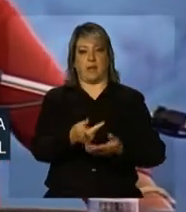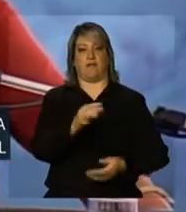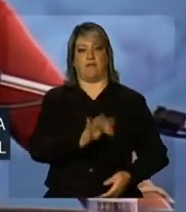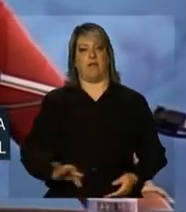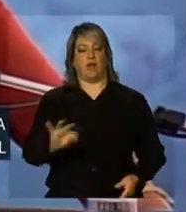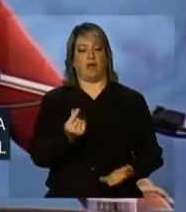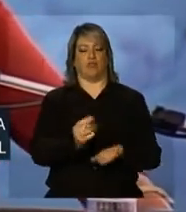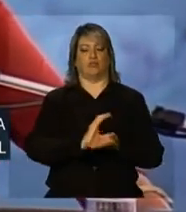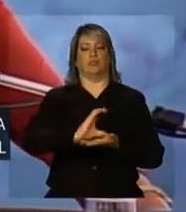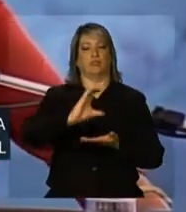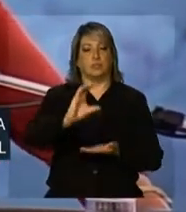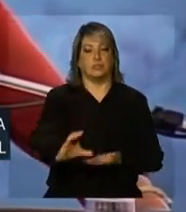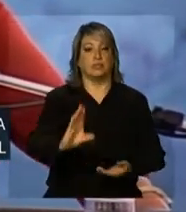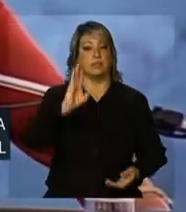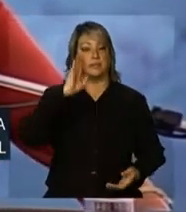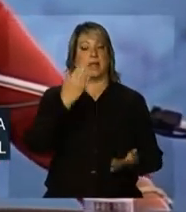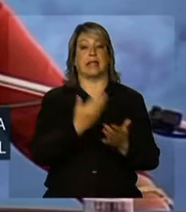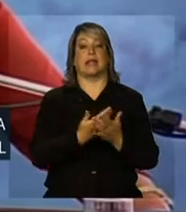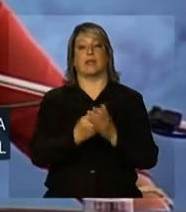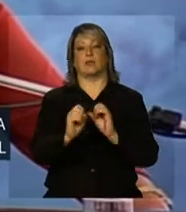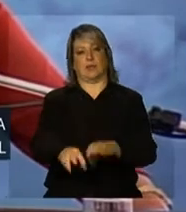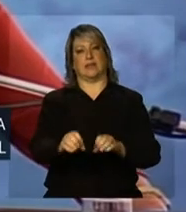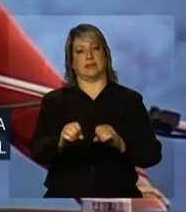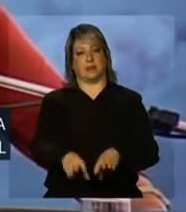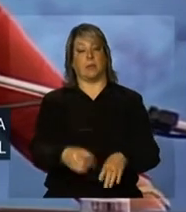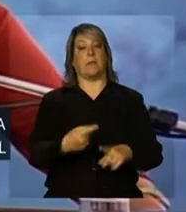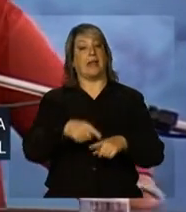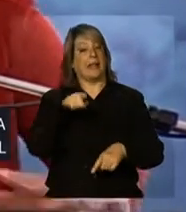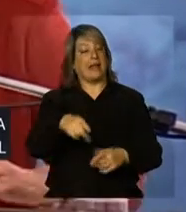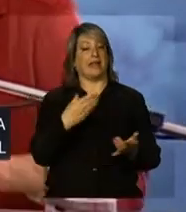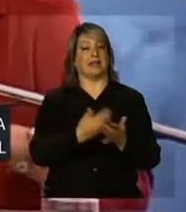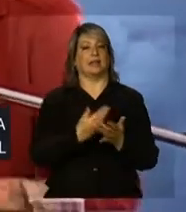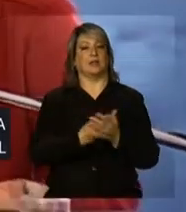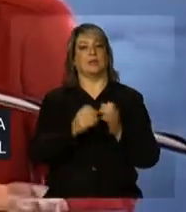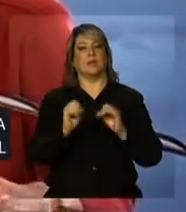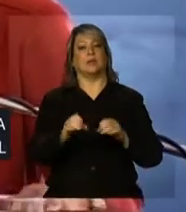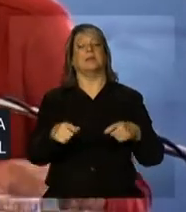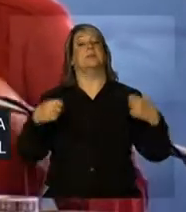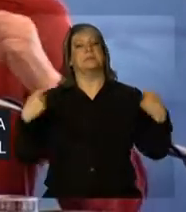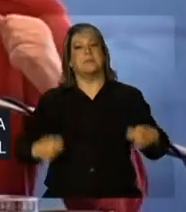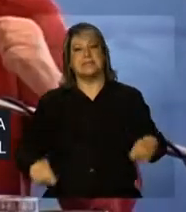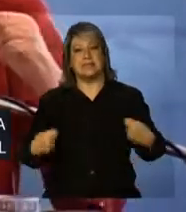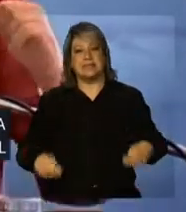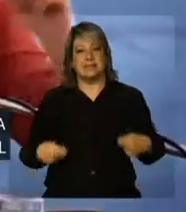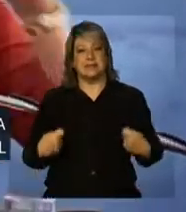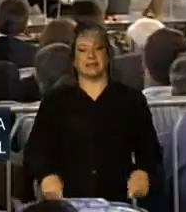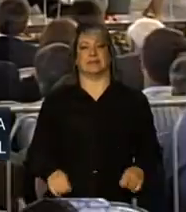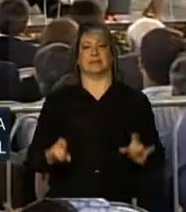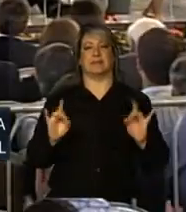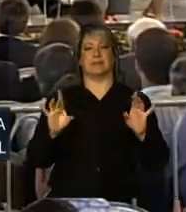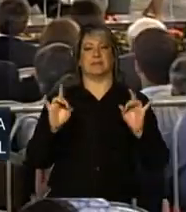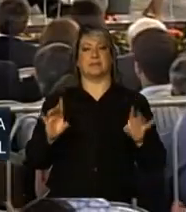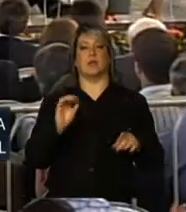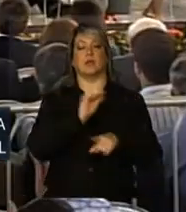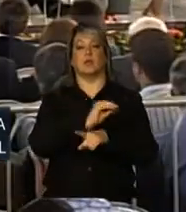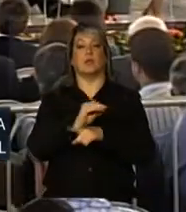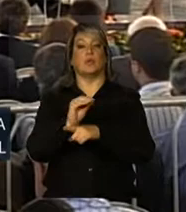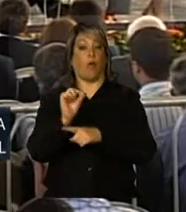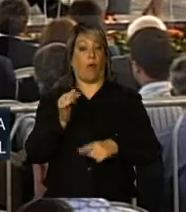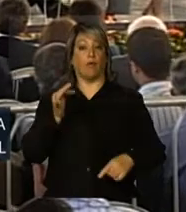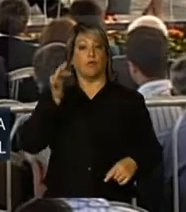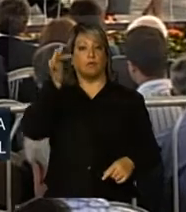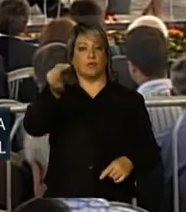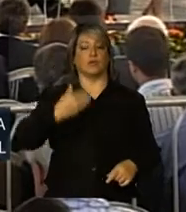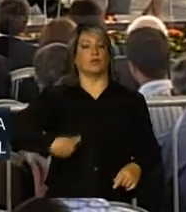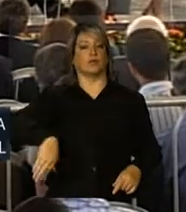fosse destinada para educação que a educação tem de ser aquilo que sustentará